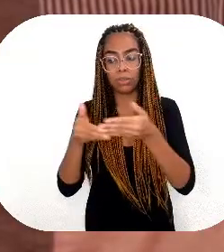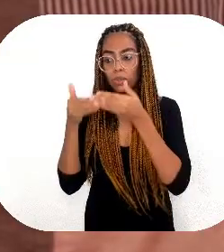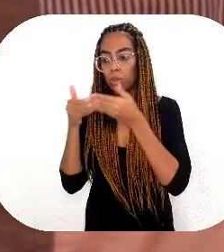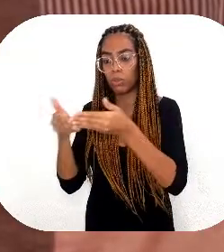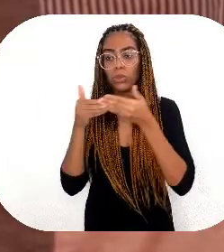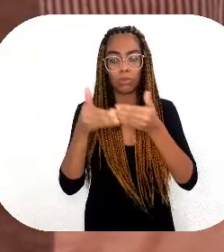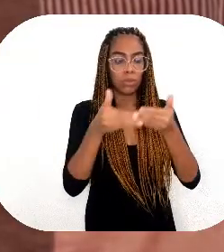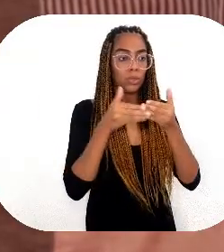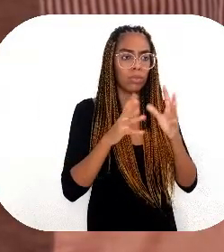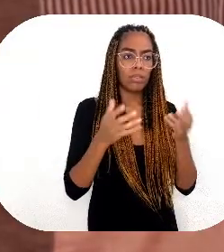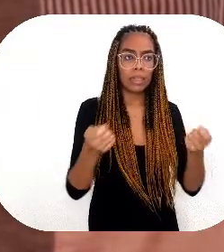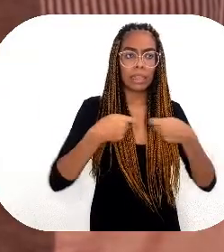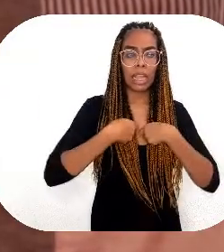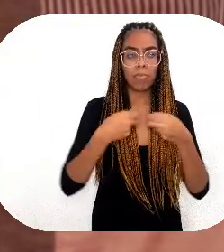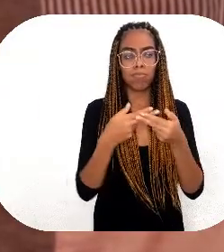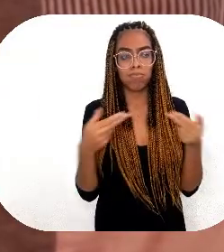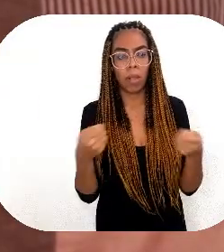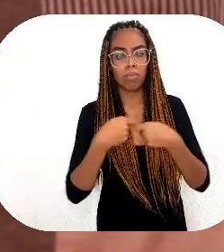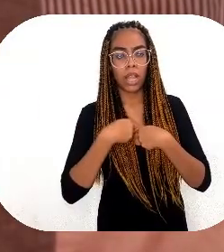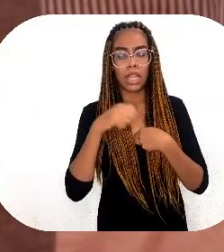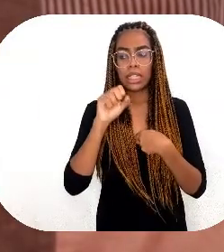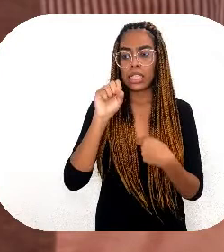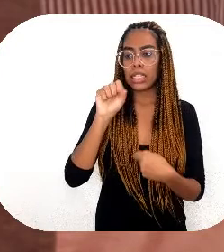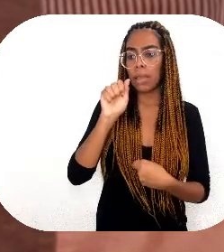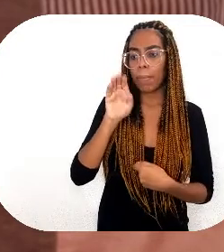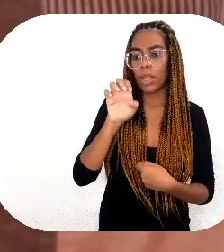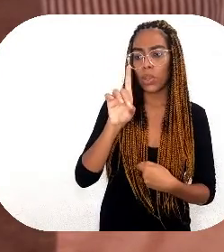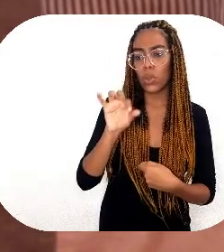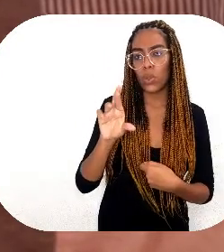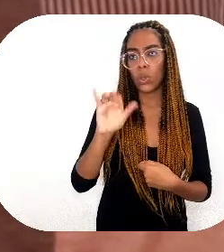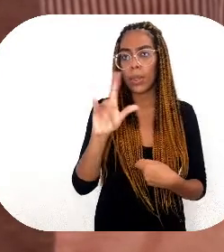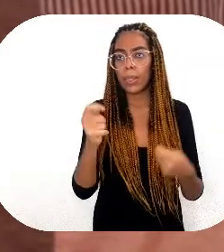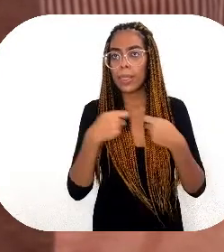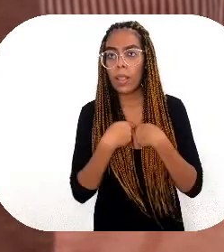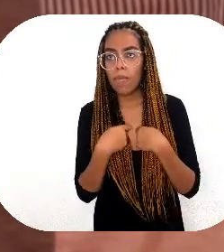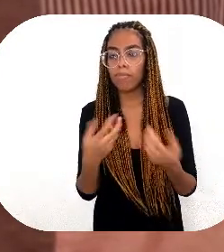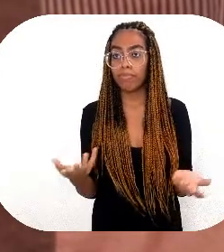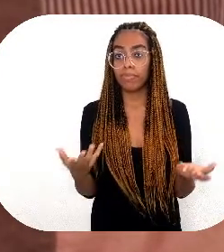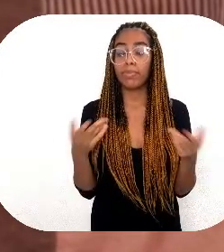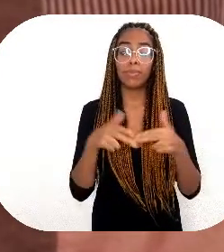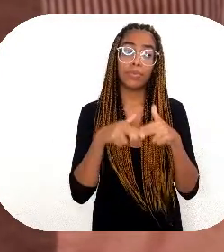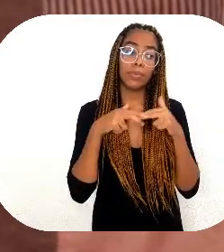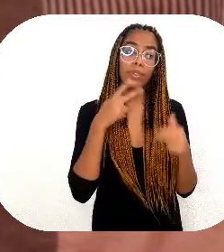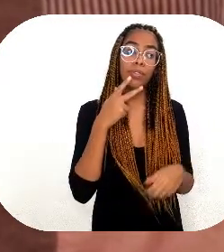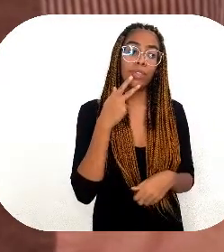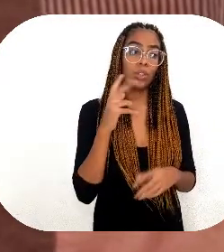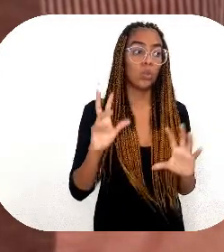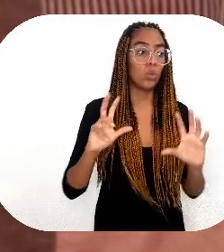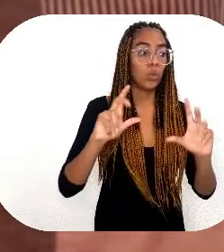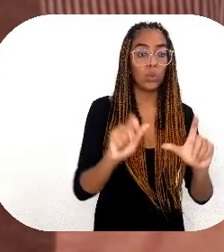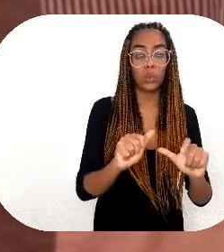por favor, você pode me dar um pouco de sua sabedoria para este humilde ser? E como eu já